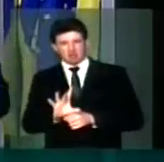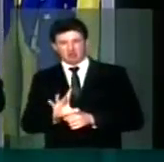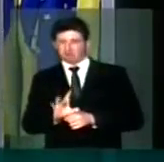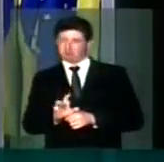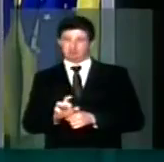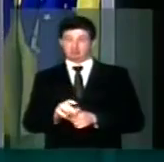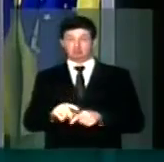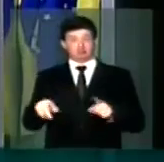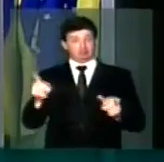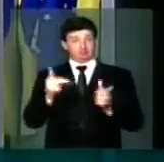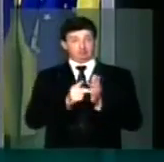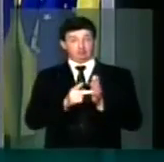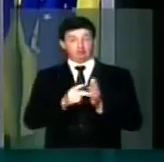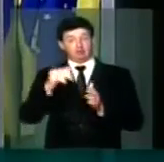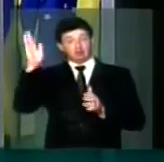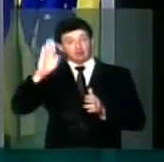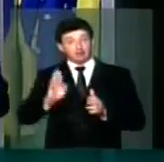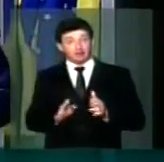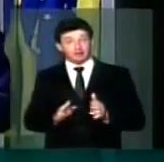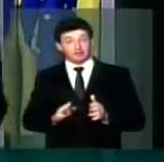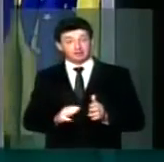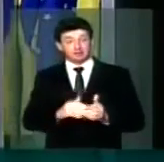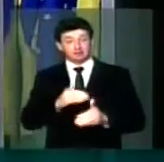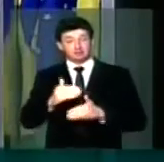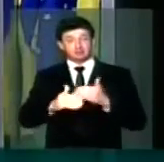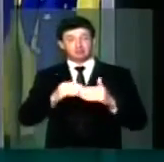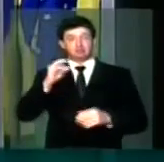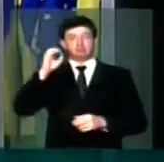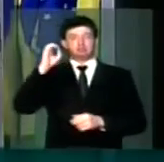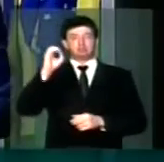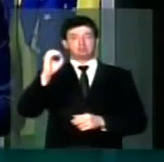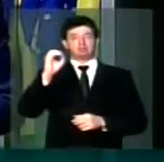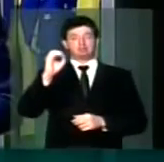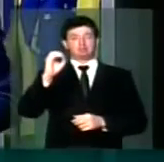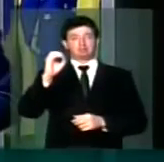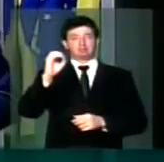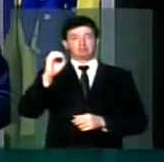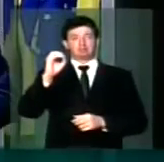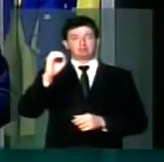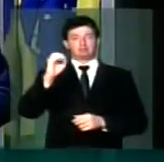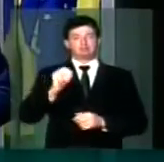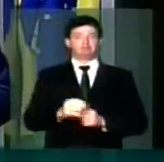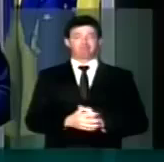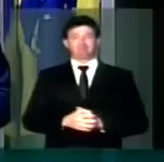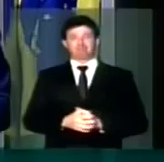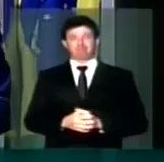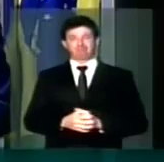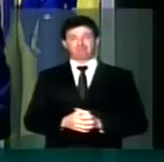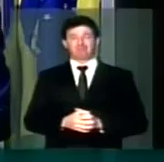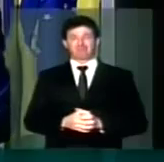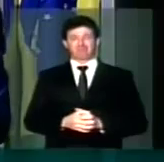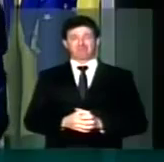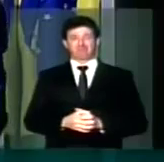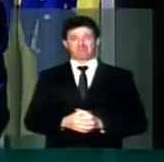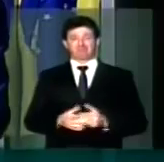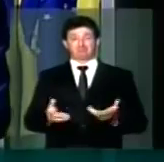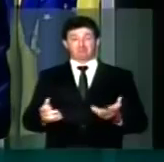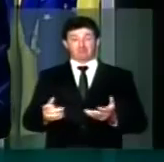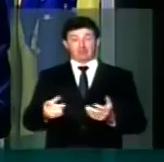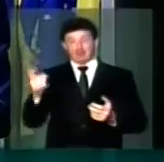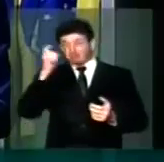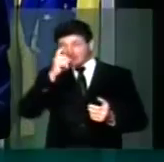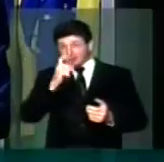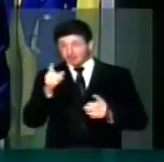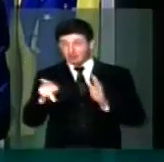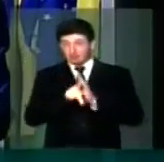A verdade, o Brasil vai crescer 0%. A mentira sobre o